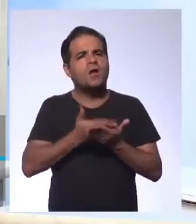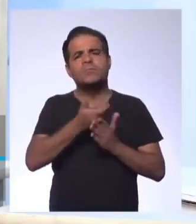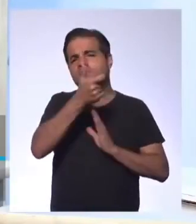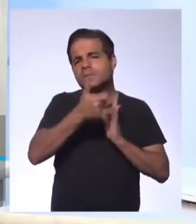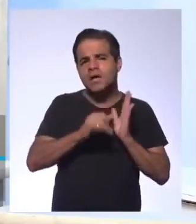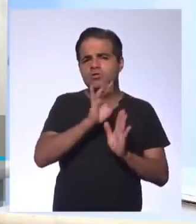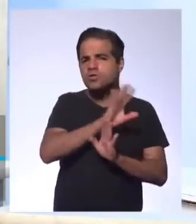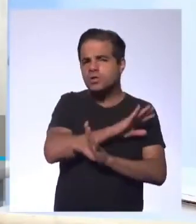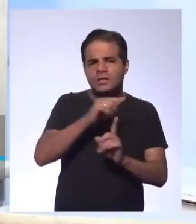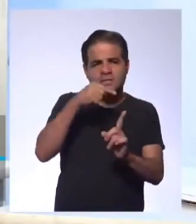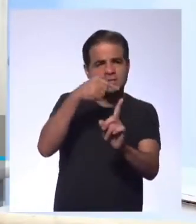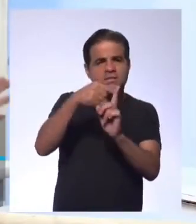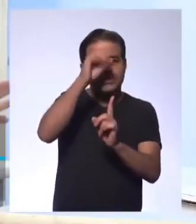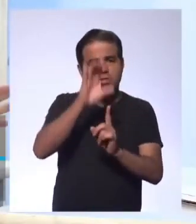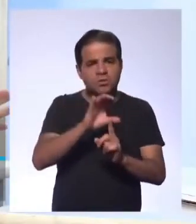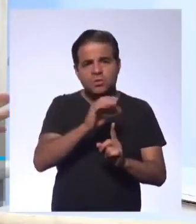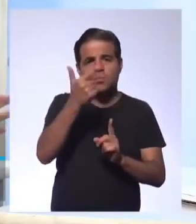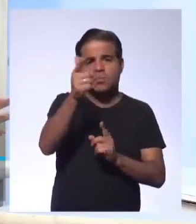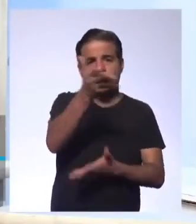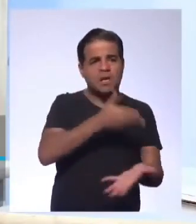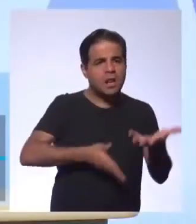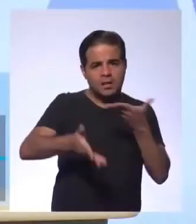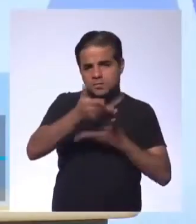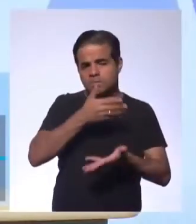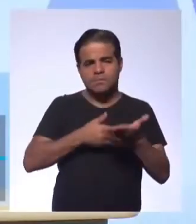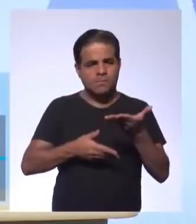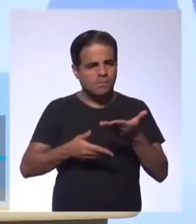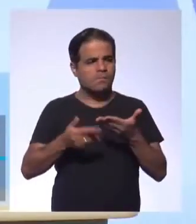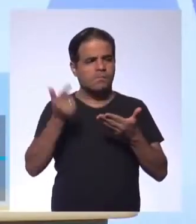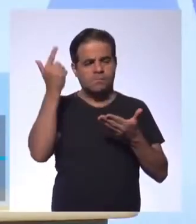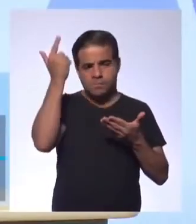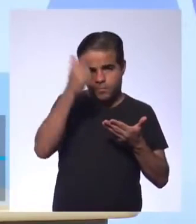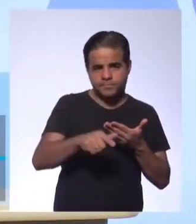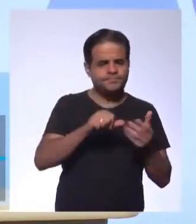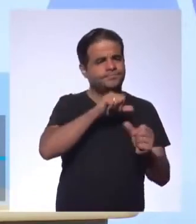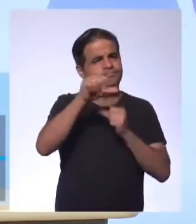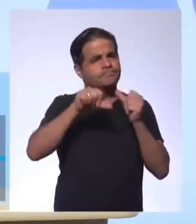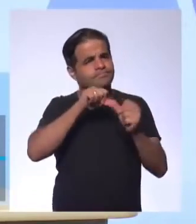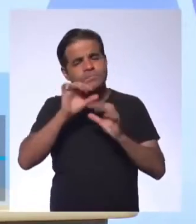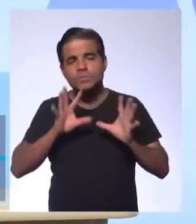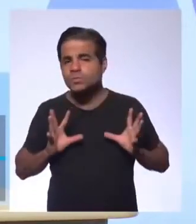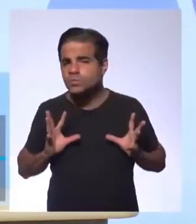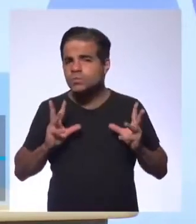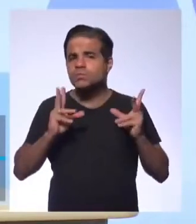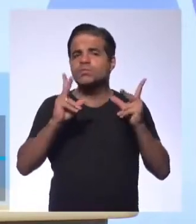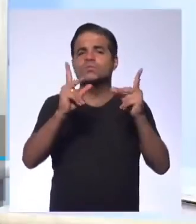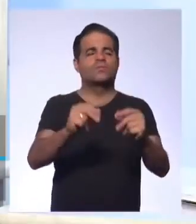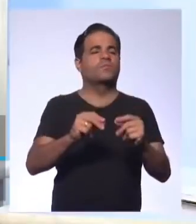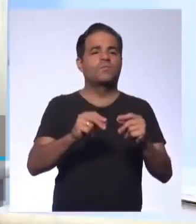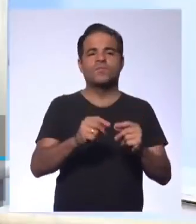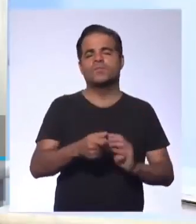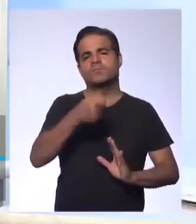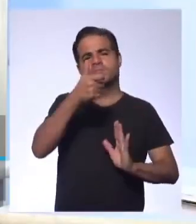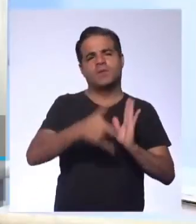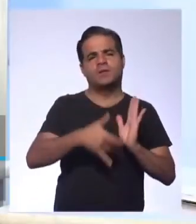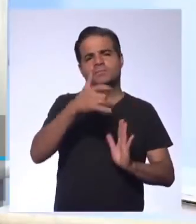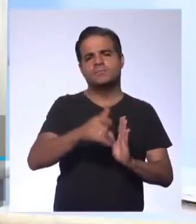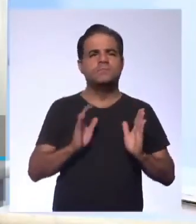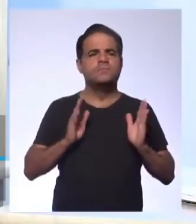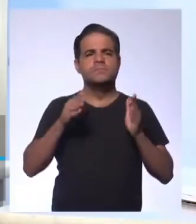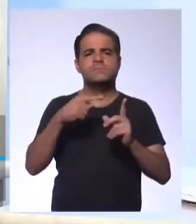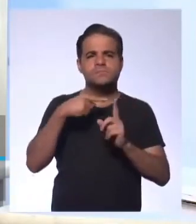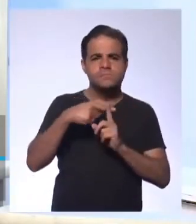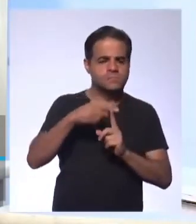Católica, está bem? Porque é uma outra relação também, é uma outra relação, muda todo o sistema. Então, eu não vou ficar aqui, não vou me ater à